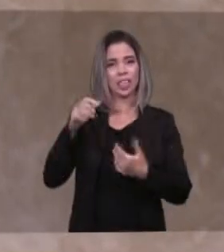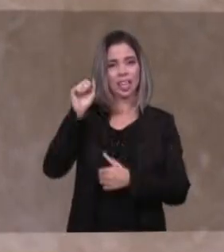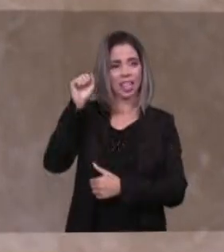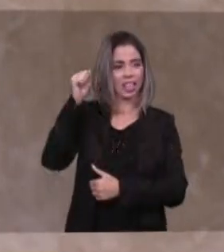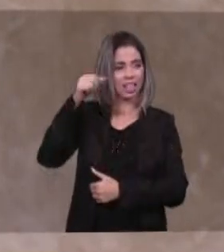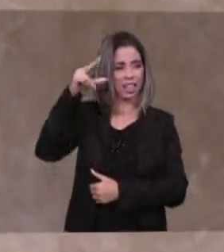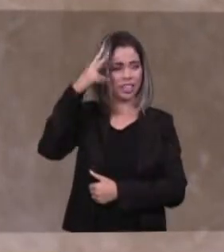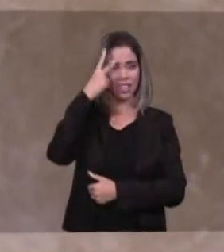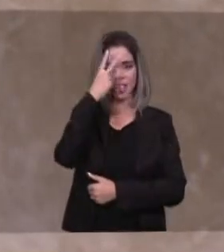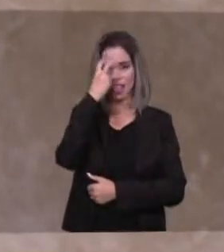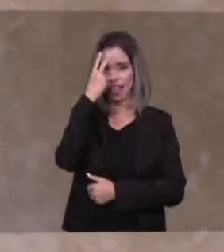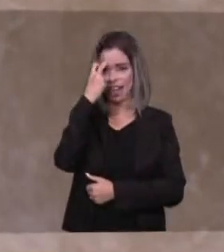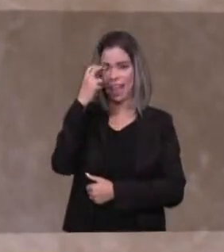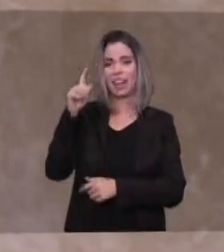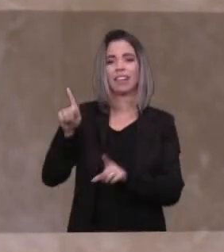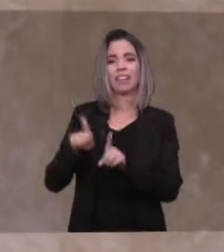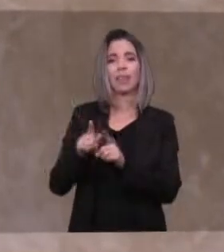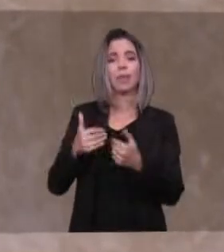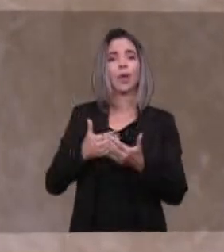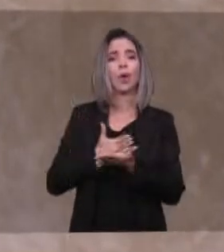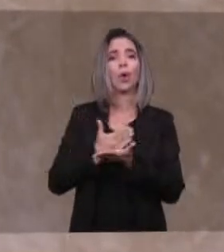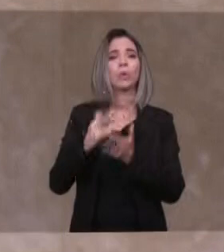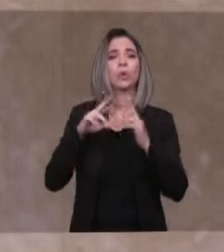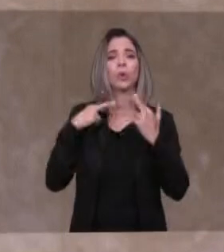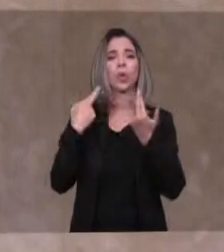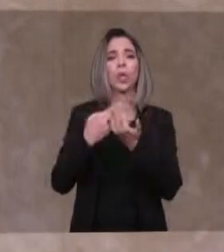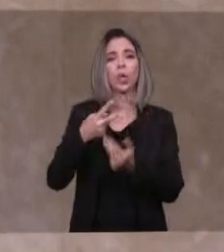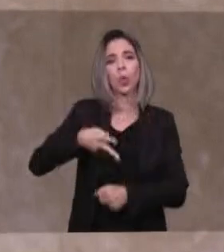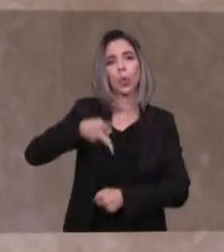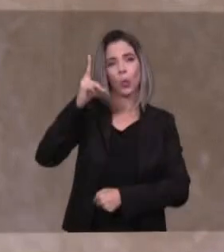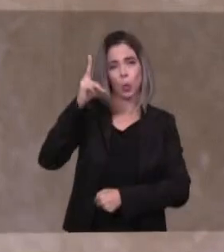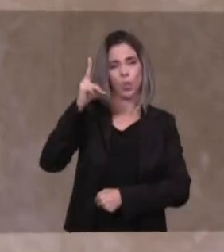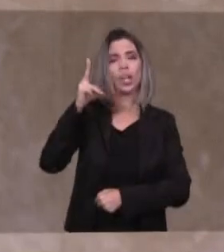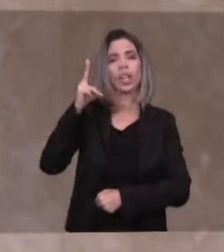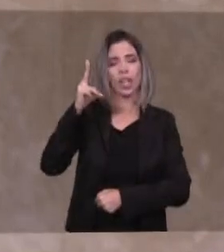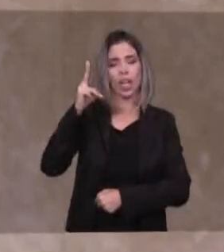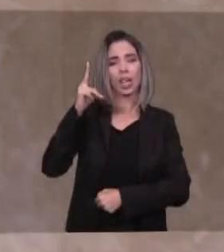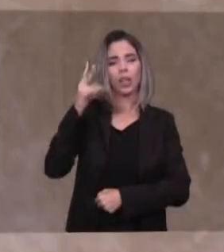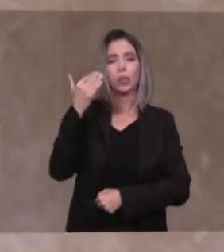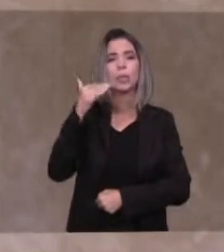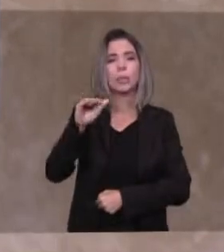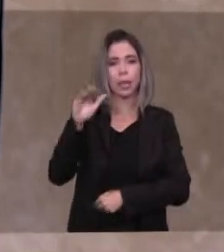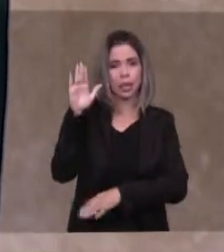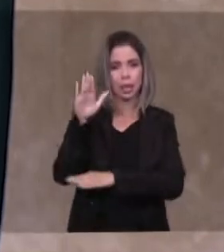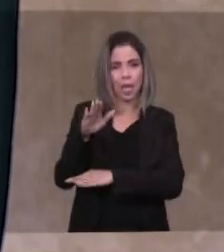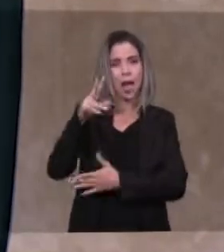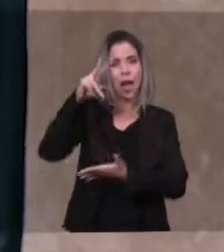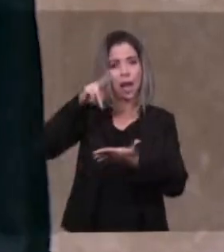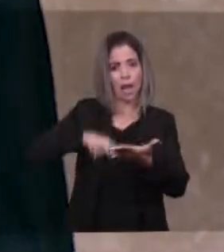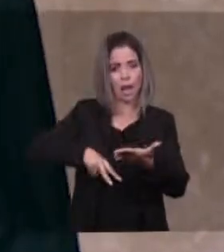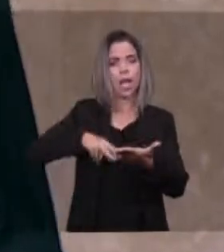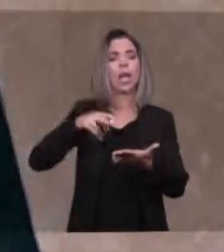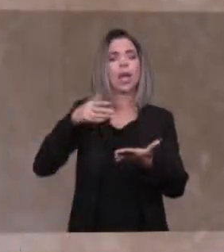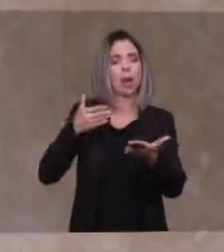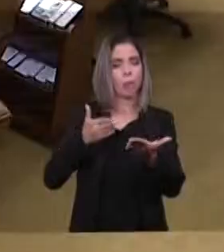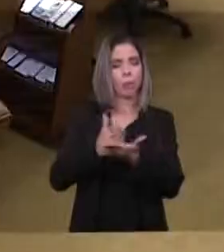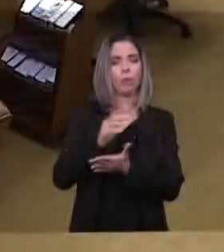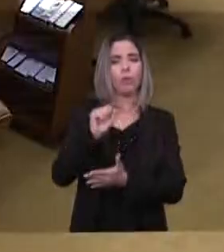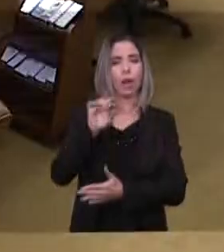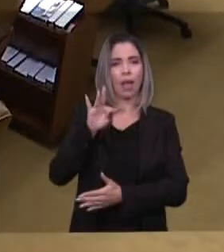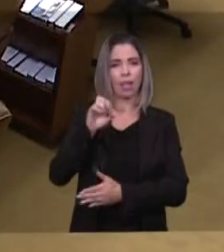Augusto Brandão de Aras. Abriu-se a sessão às 14 horas e 32 minutos, sendo lida e aprovada a ata da sessão